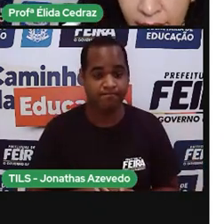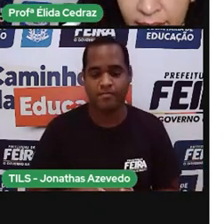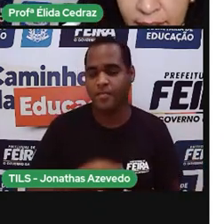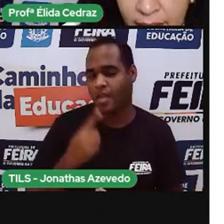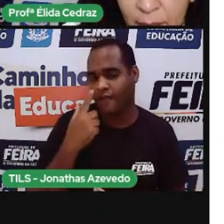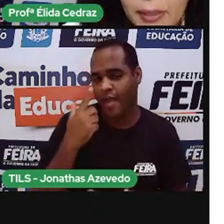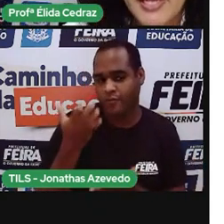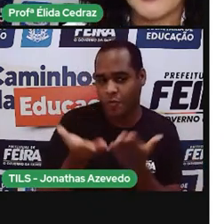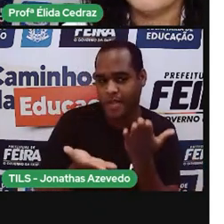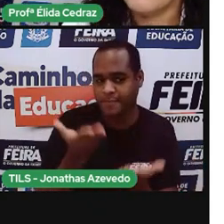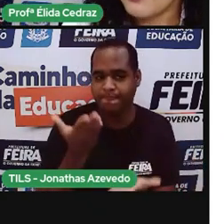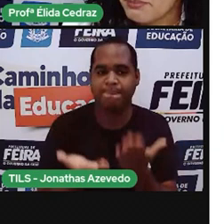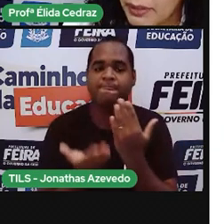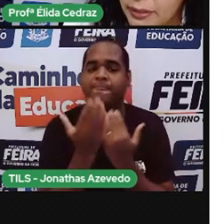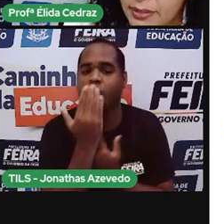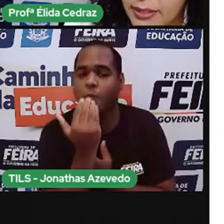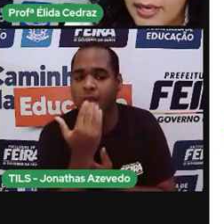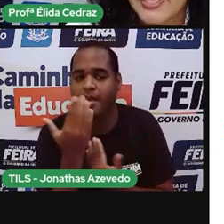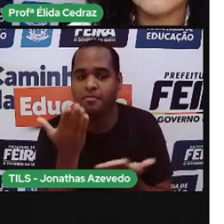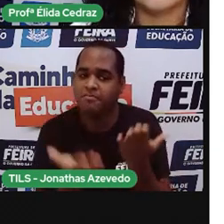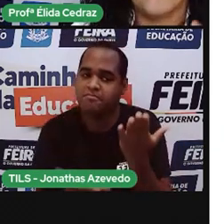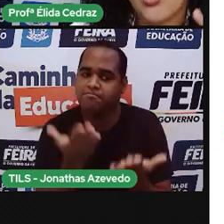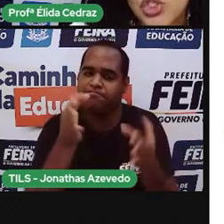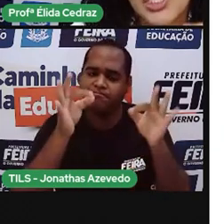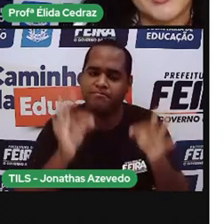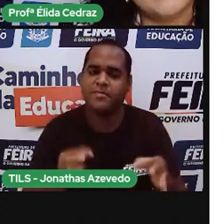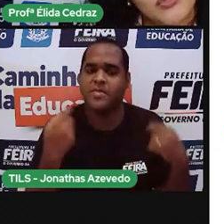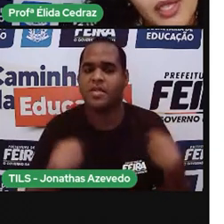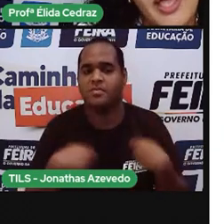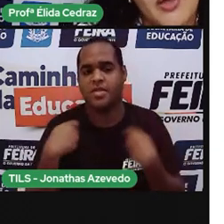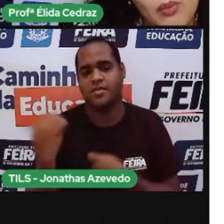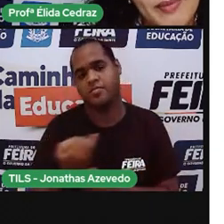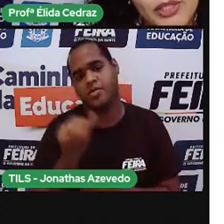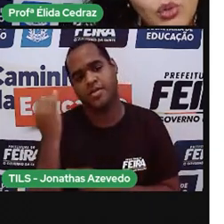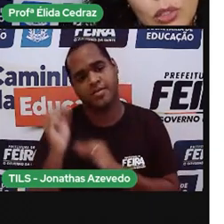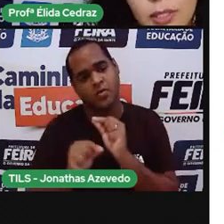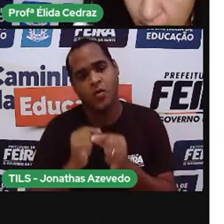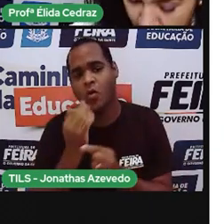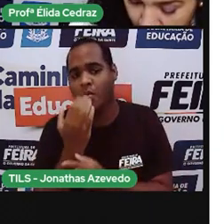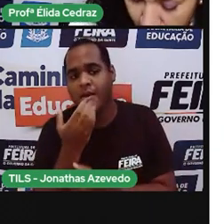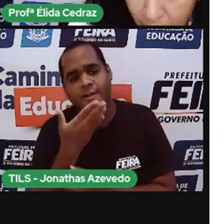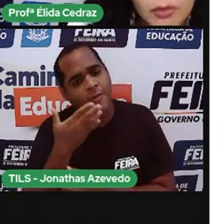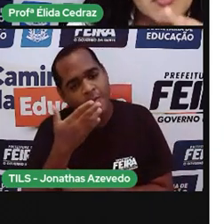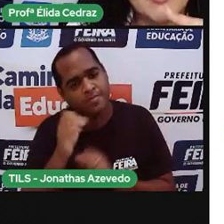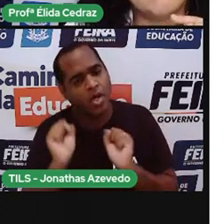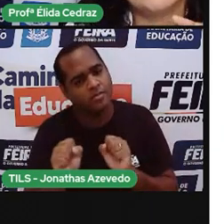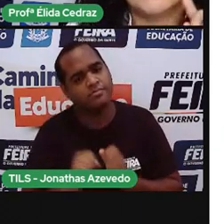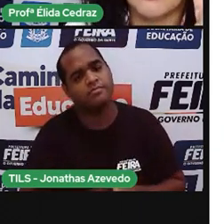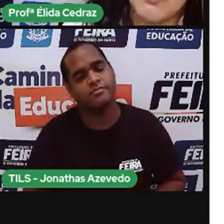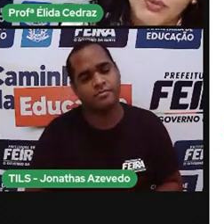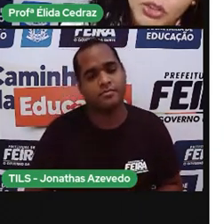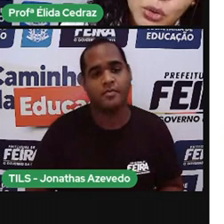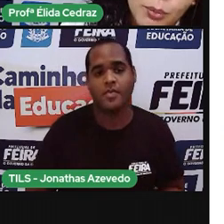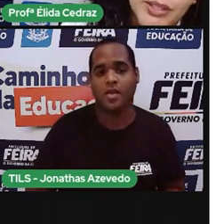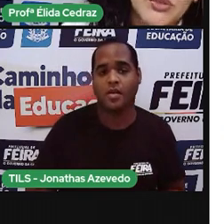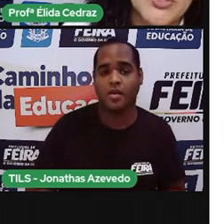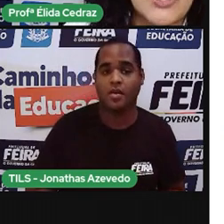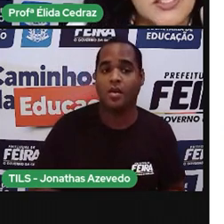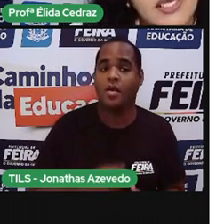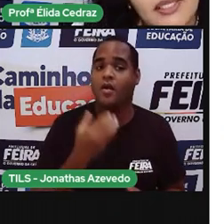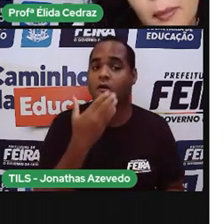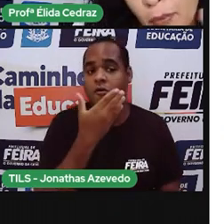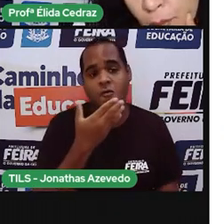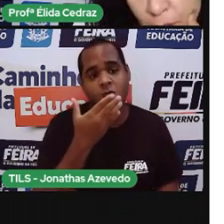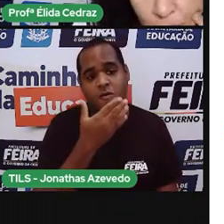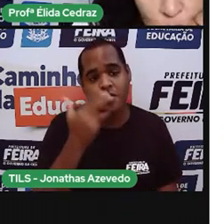alimentação equilibrada e balanceada, com direito a comer doce. Só não pode comer